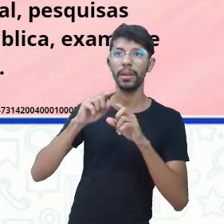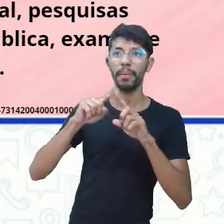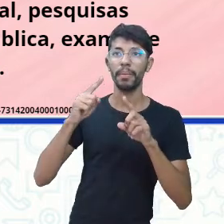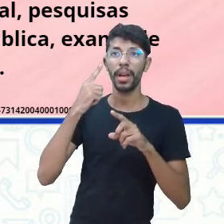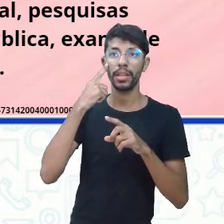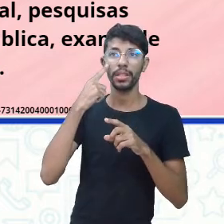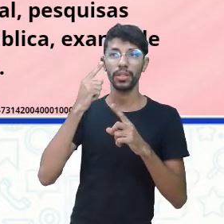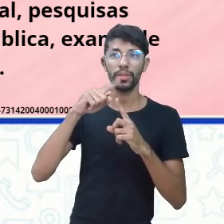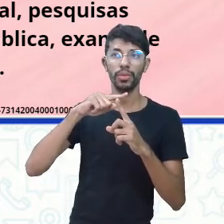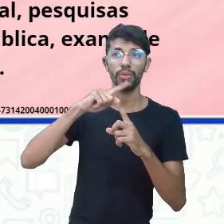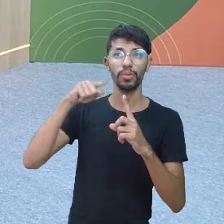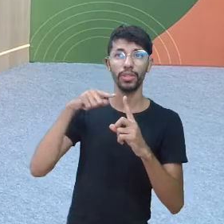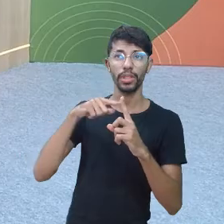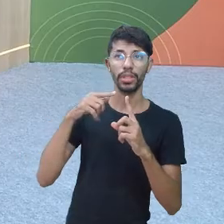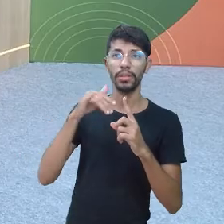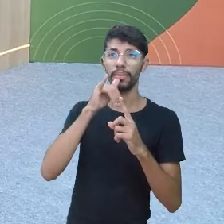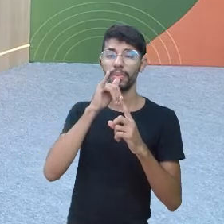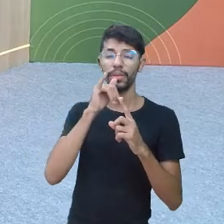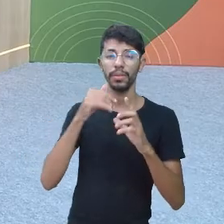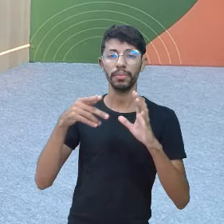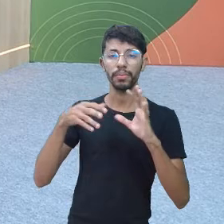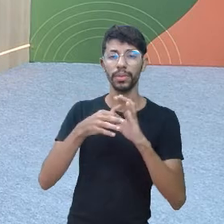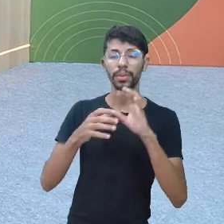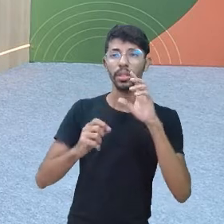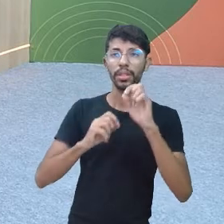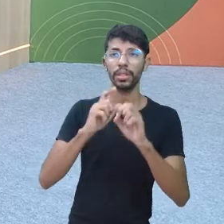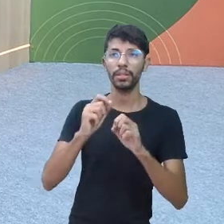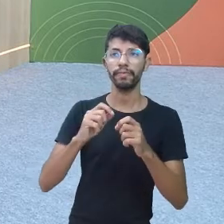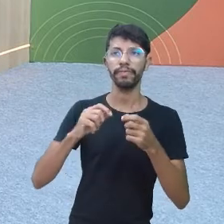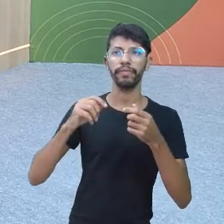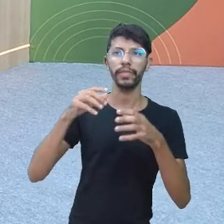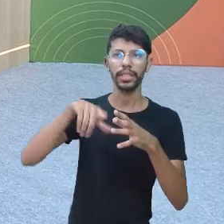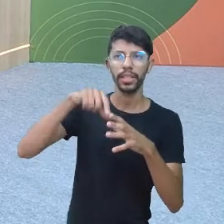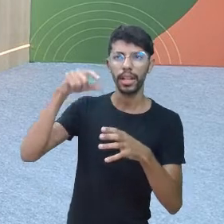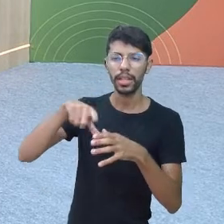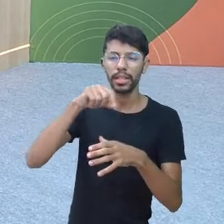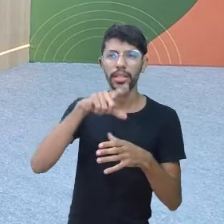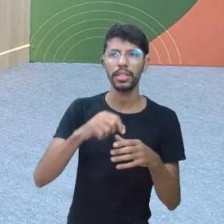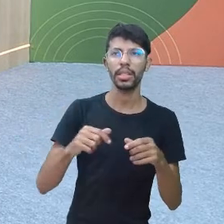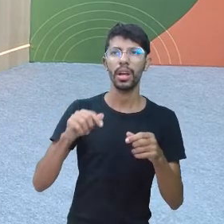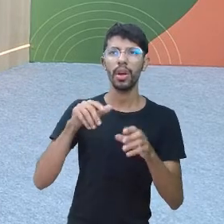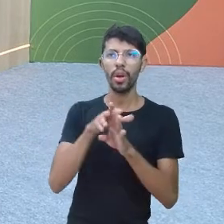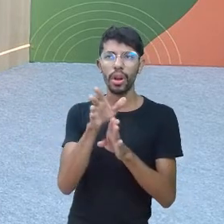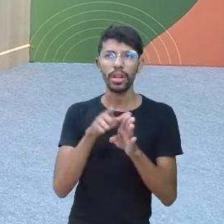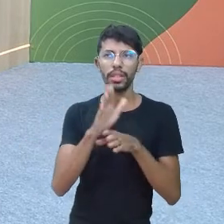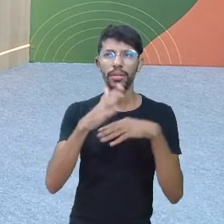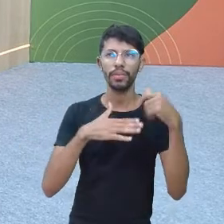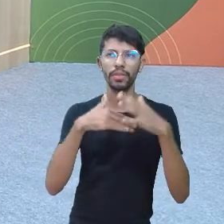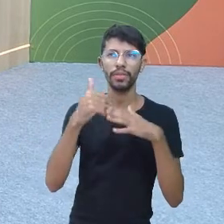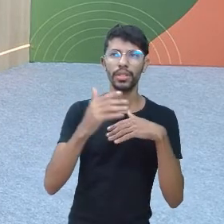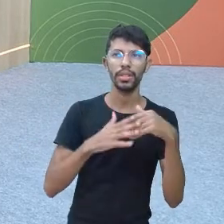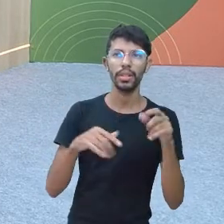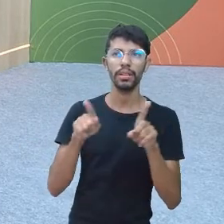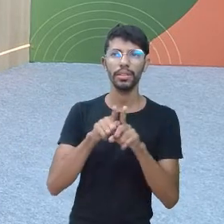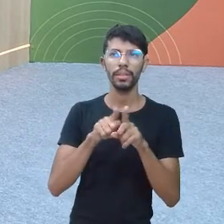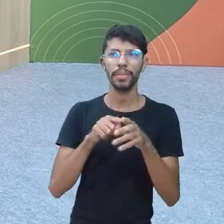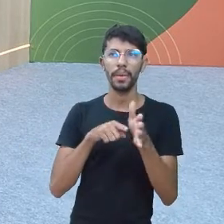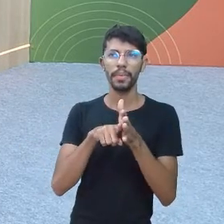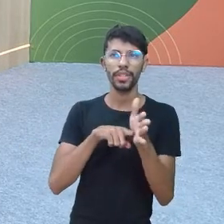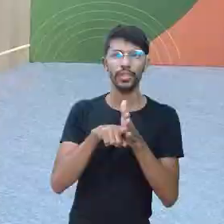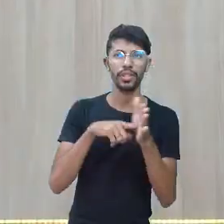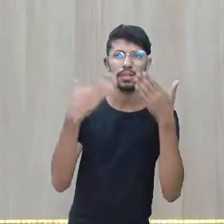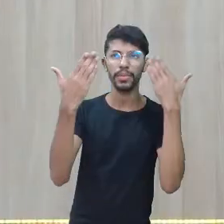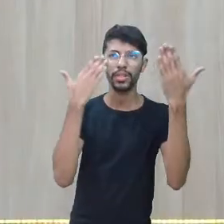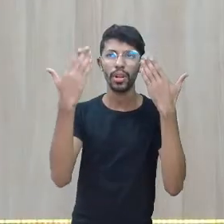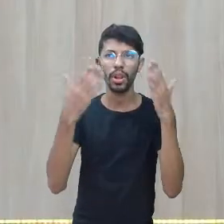da psicologia: seleção, orientação profissional, pesquisas psicológicas, estudos de opinião pública, exames de personalidade.